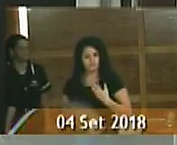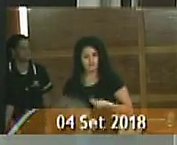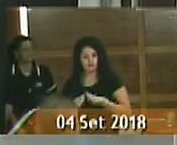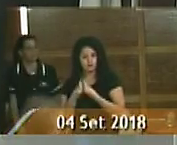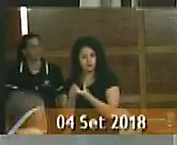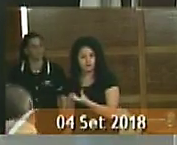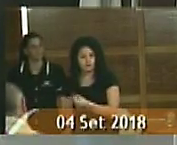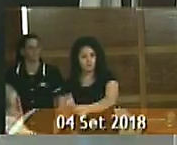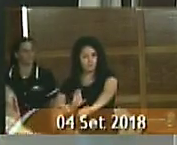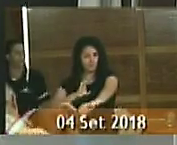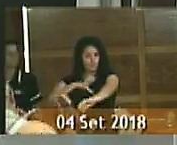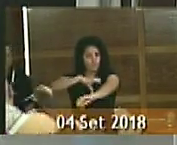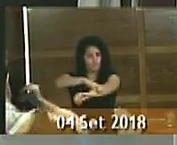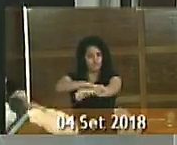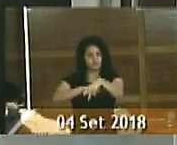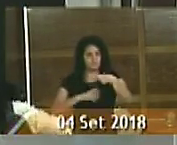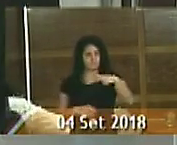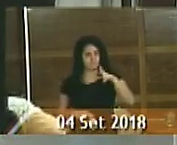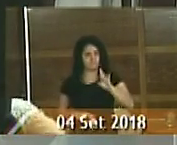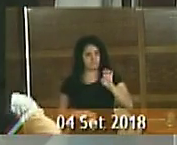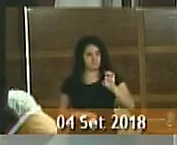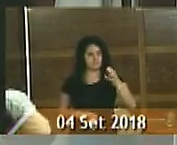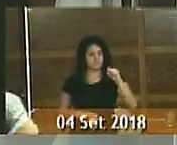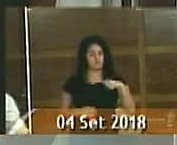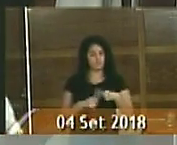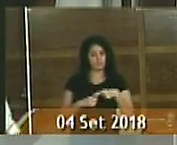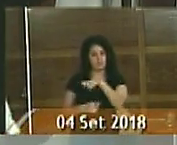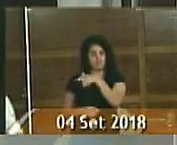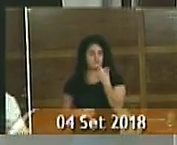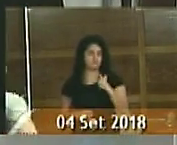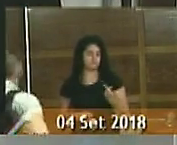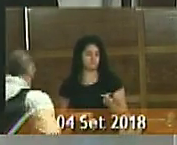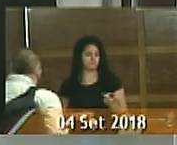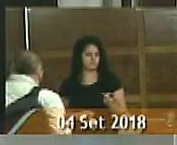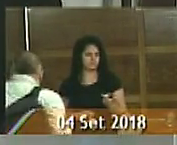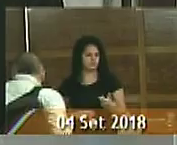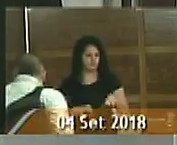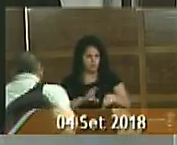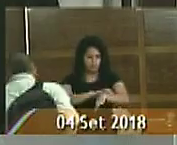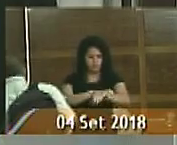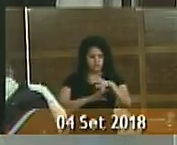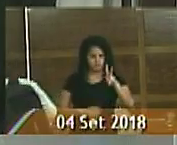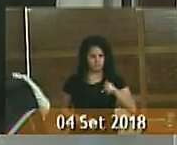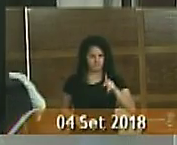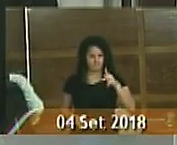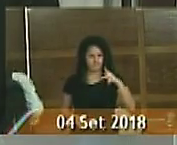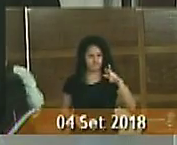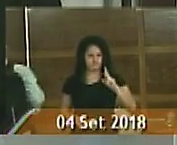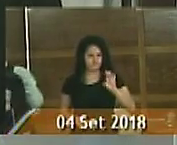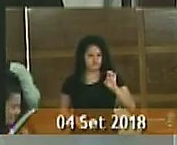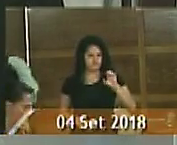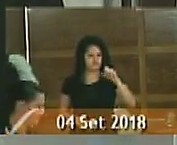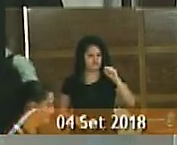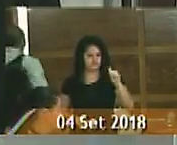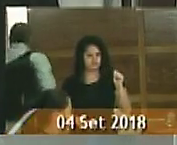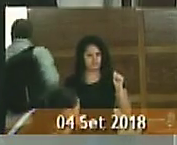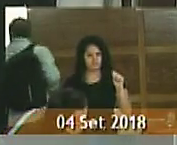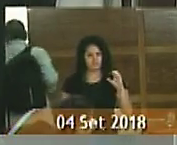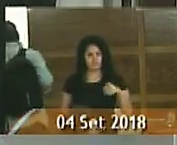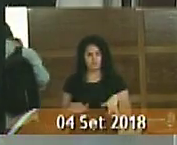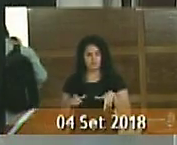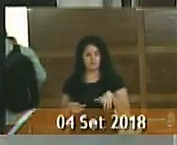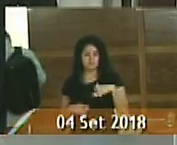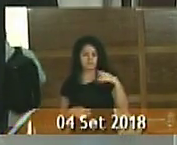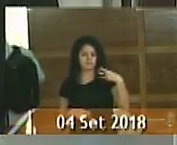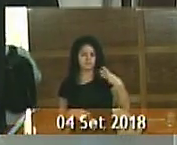aparelho de pressão para o módulo que lá está sem. Isso é uma vergonha. Um aparelho de pressão. Módulo 3 do Parque